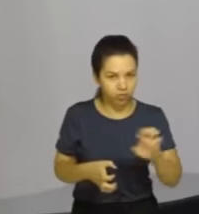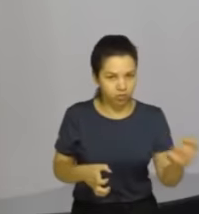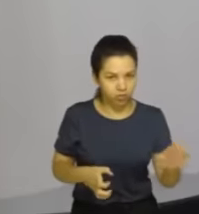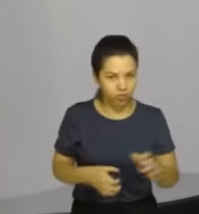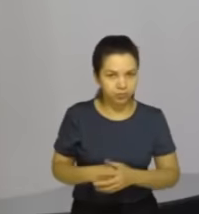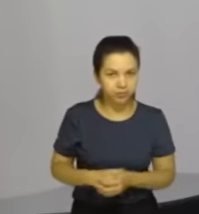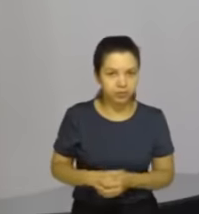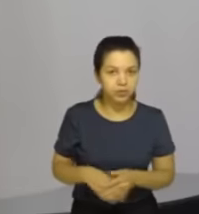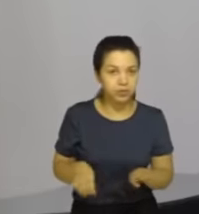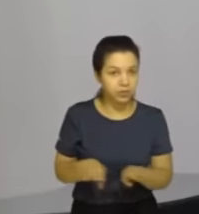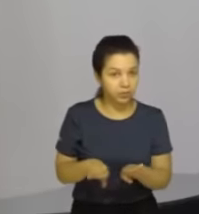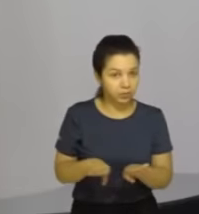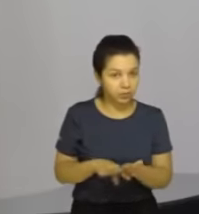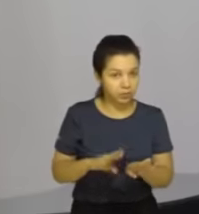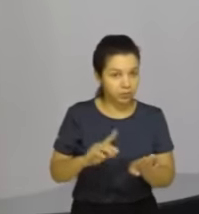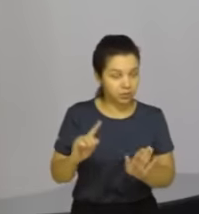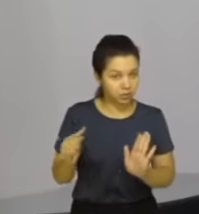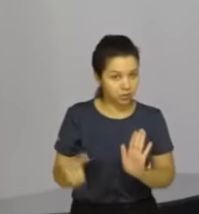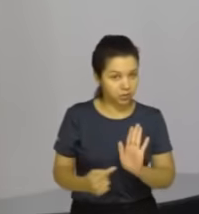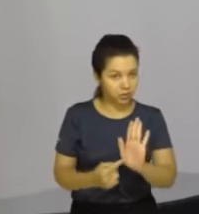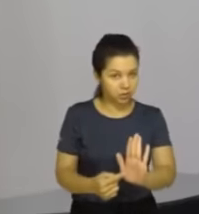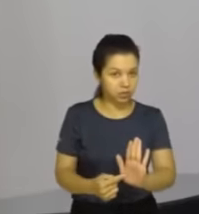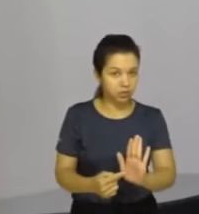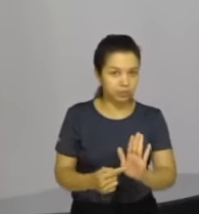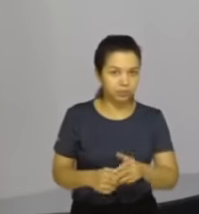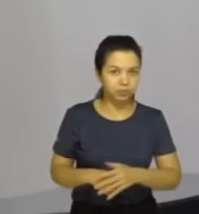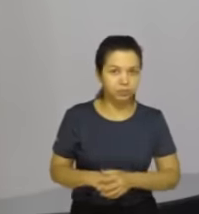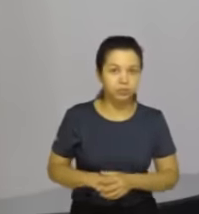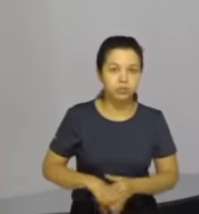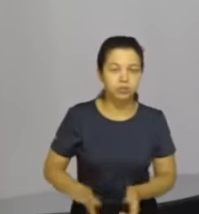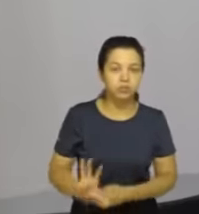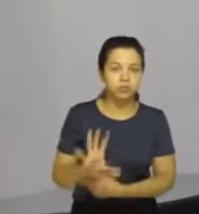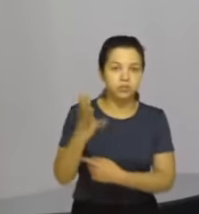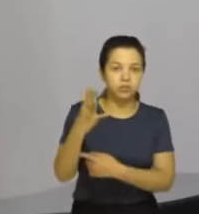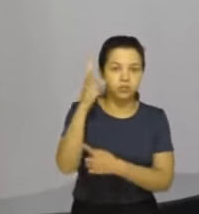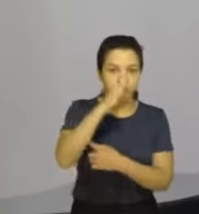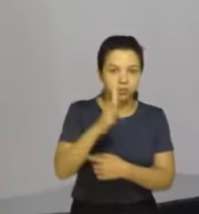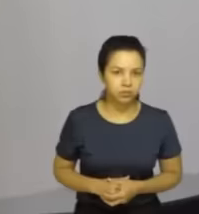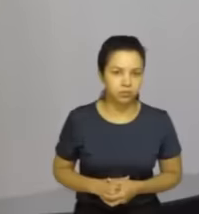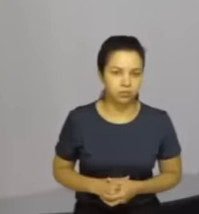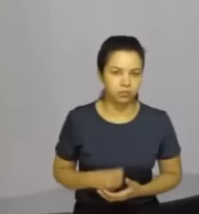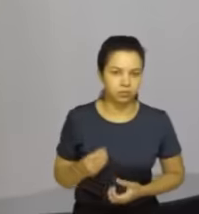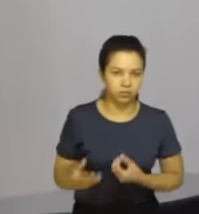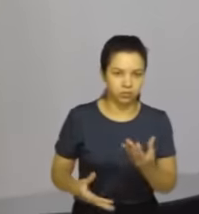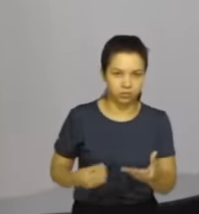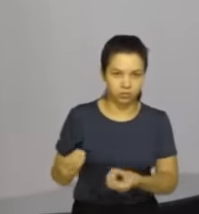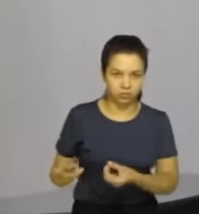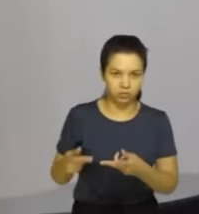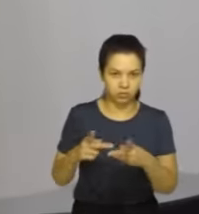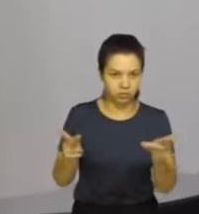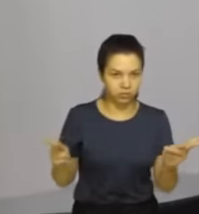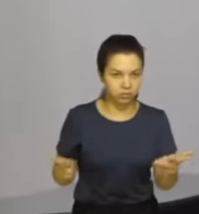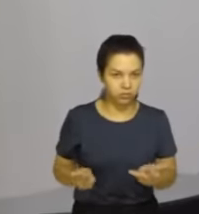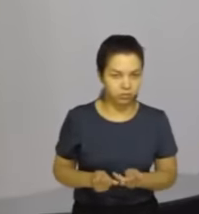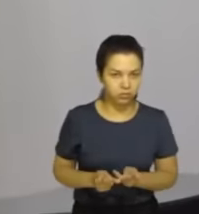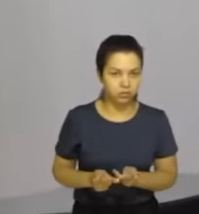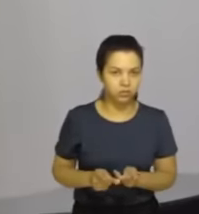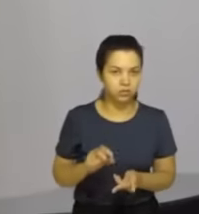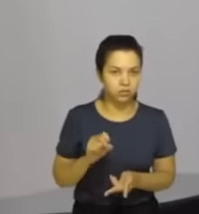denuncia também nesse livro uma imensa discrepância que existe nesse país. Um cidadão comum, se ele fizer um comentáriozinho